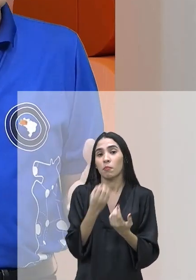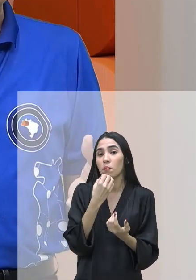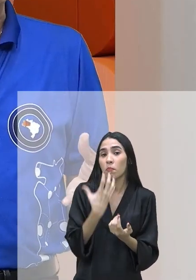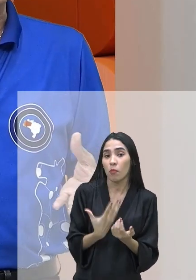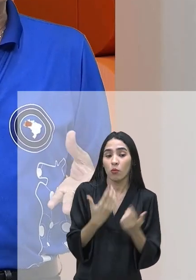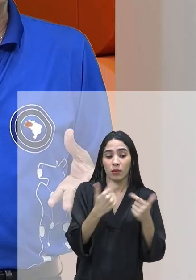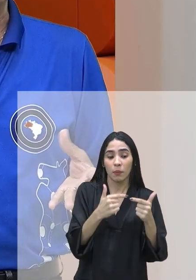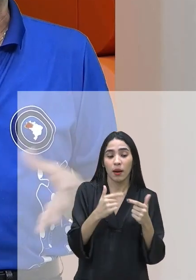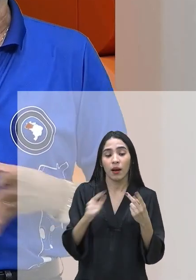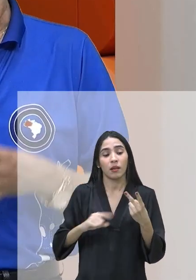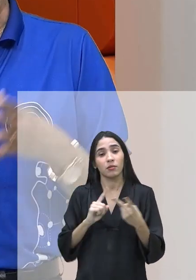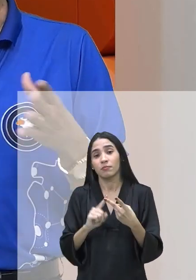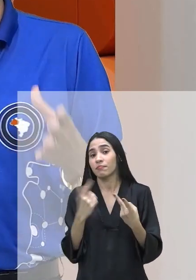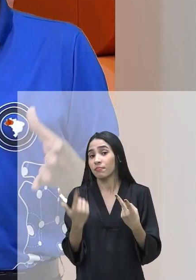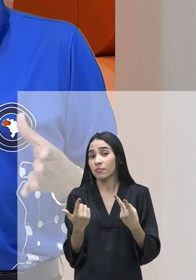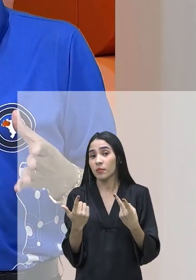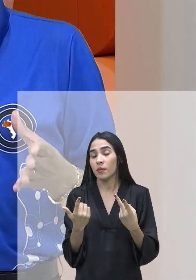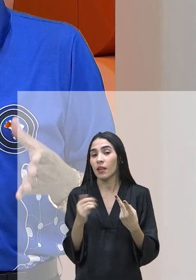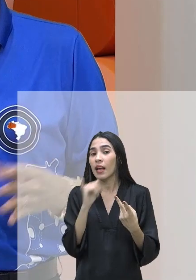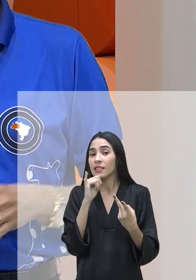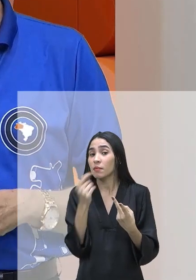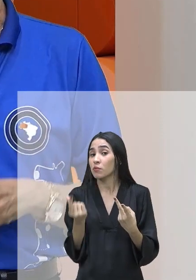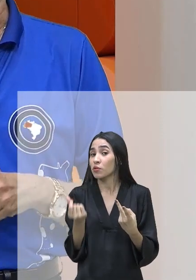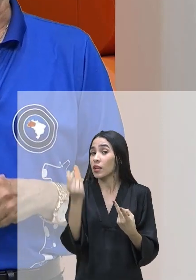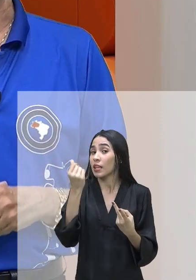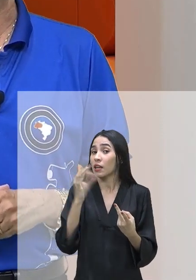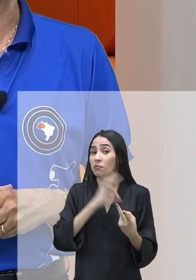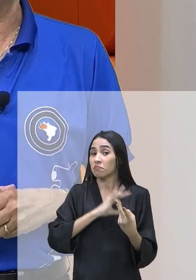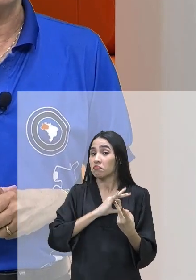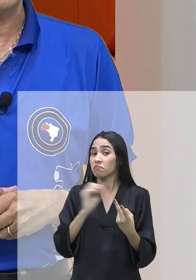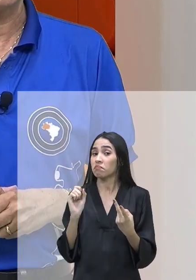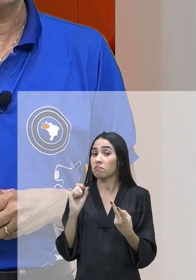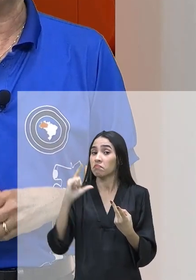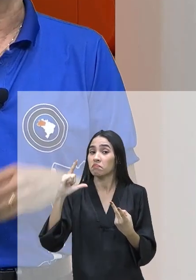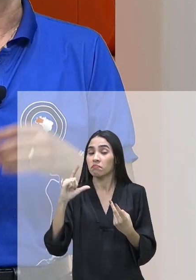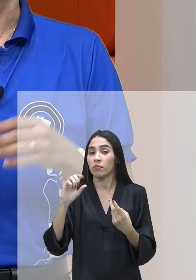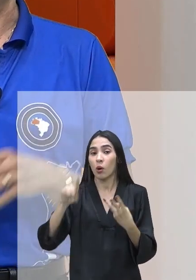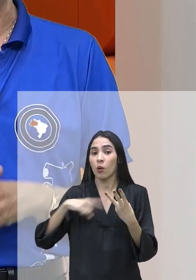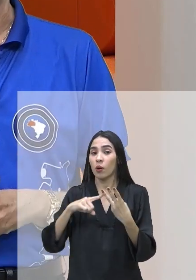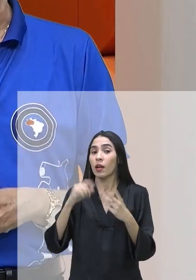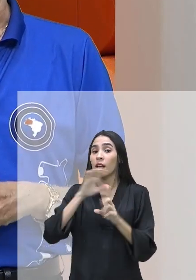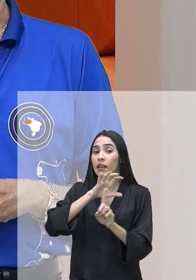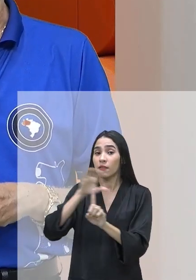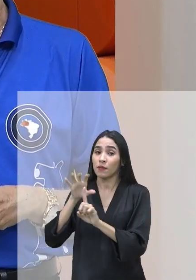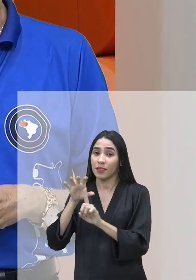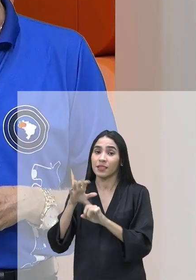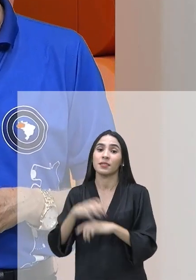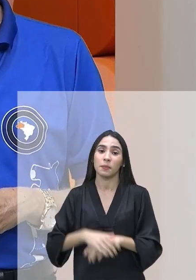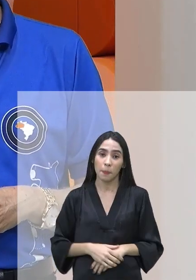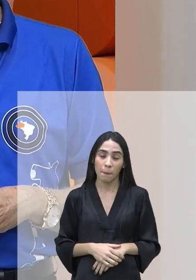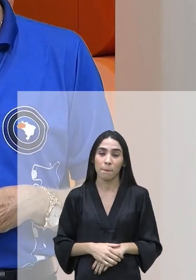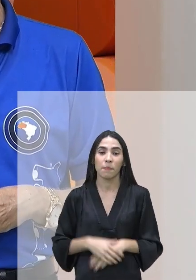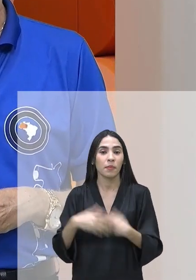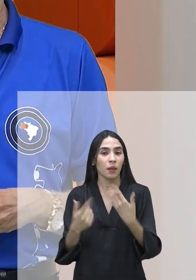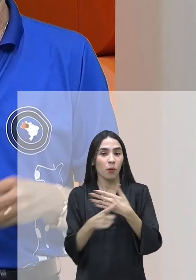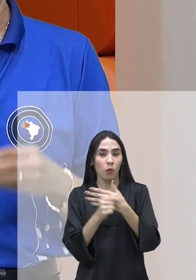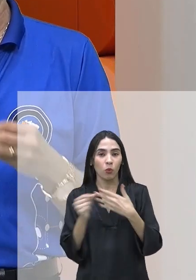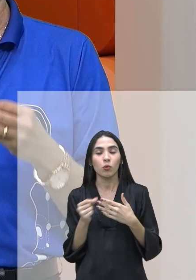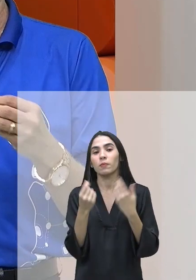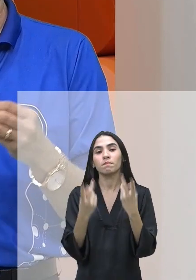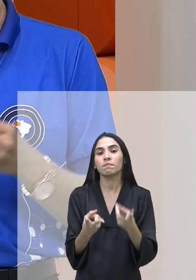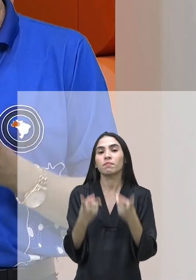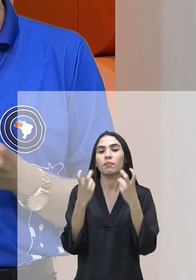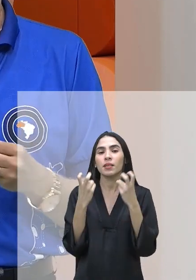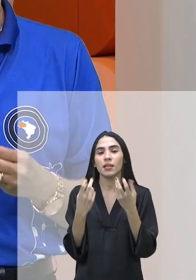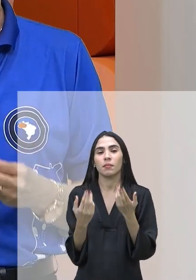bom emprego, por exemplo, um aumento de salário, influência. Bourdieu, ele percebe que